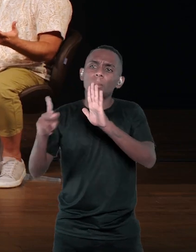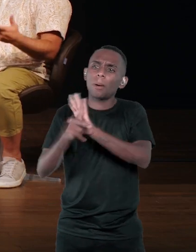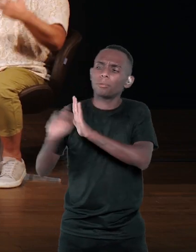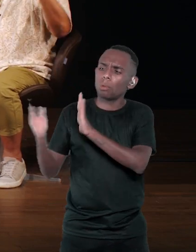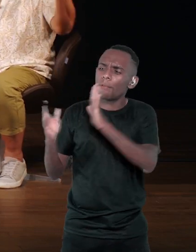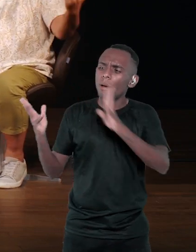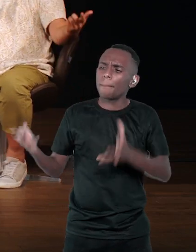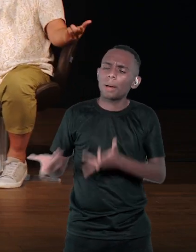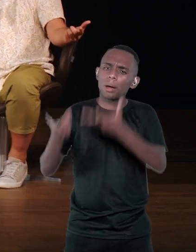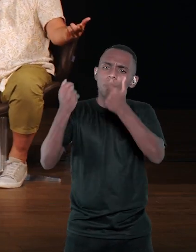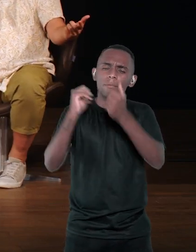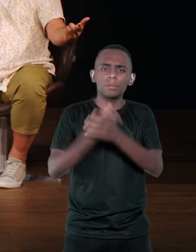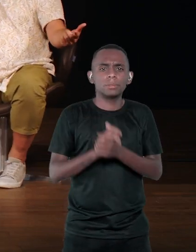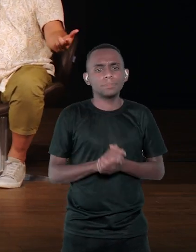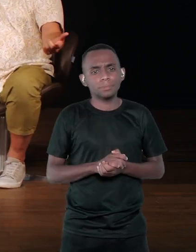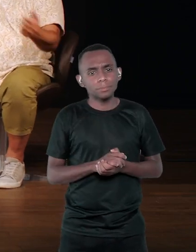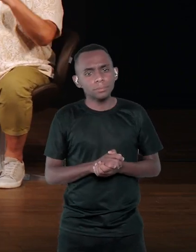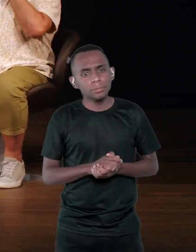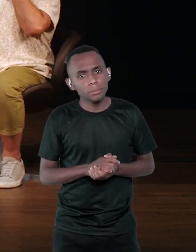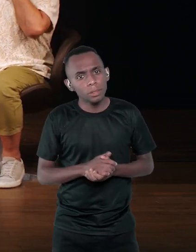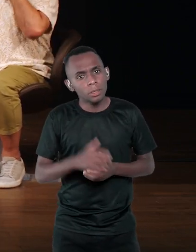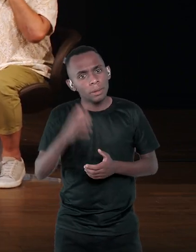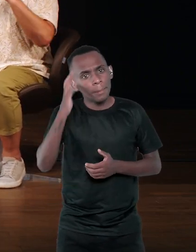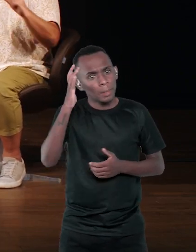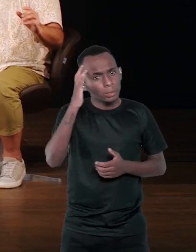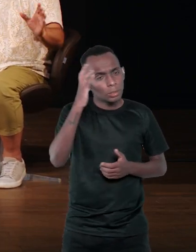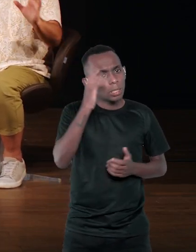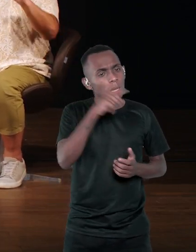maravilhosa. Eu imaginei Recife dos anos 30 ali,